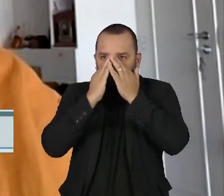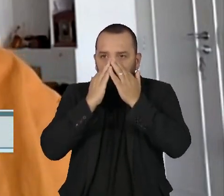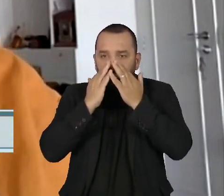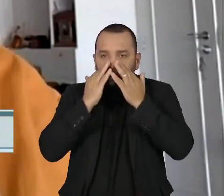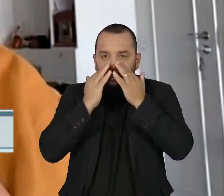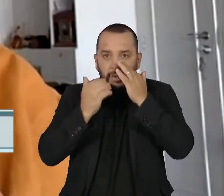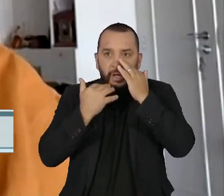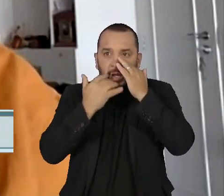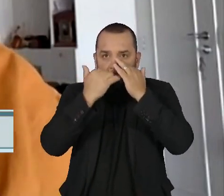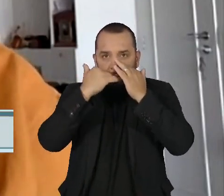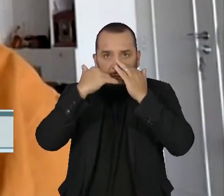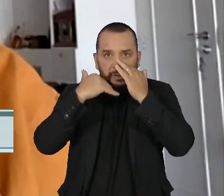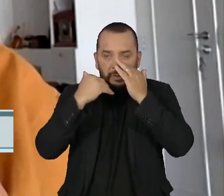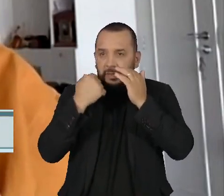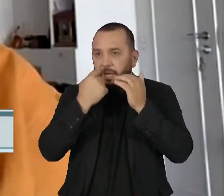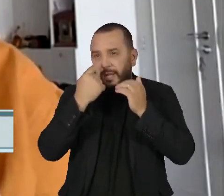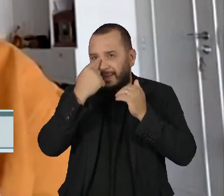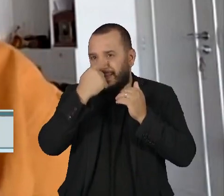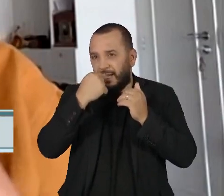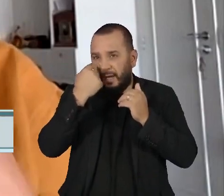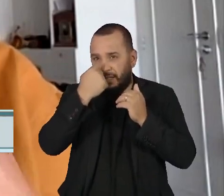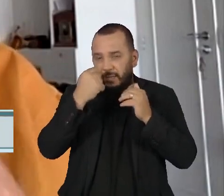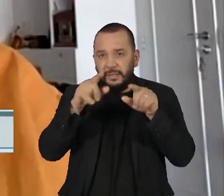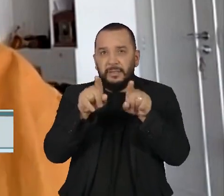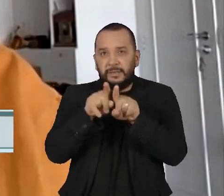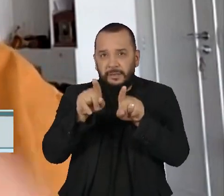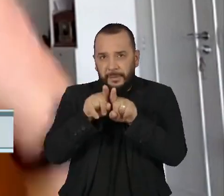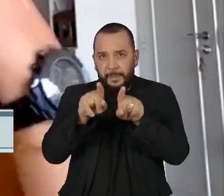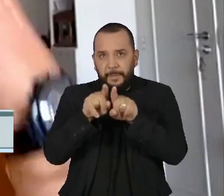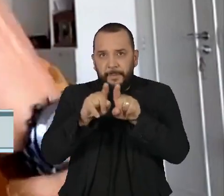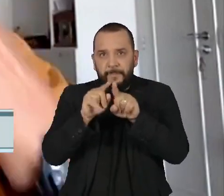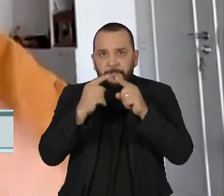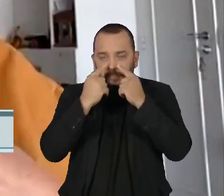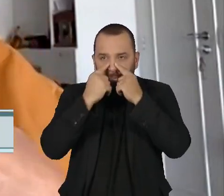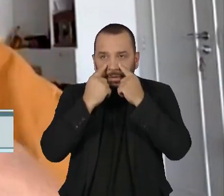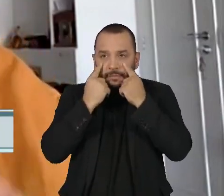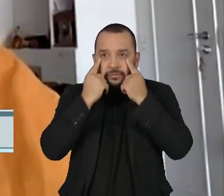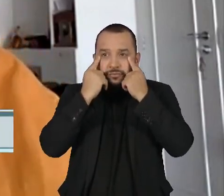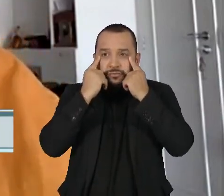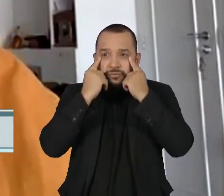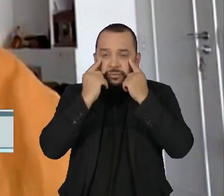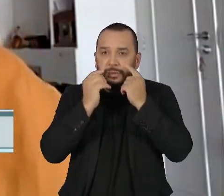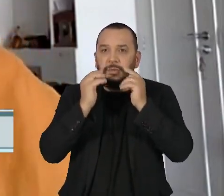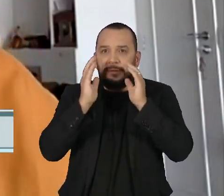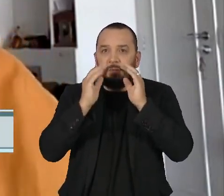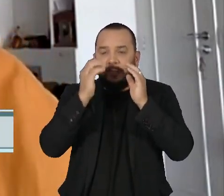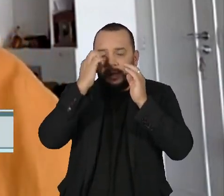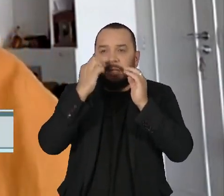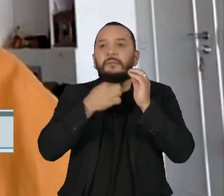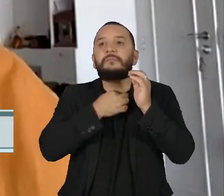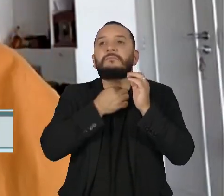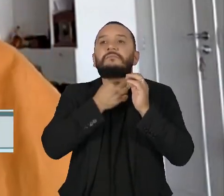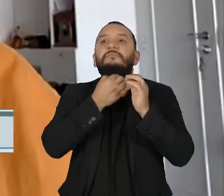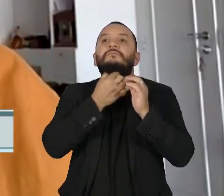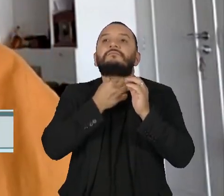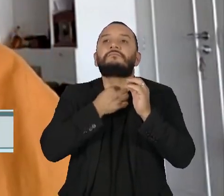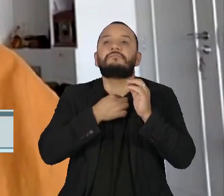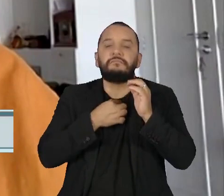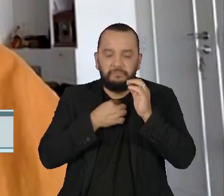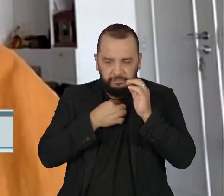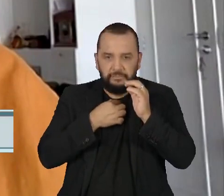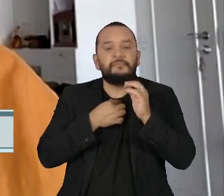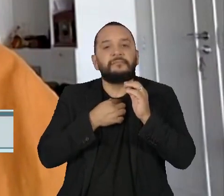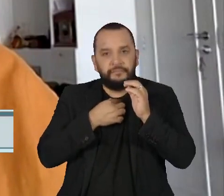nossa cobertura respiratória, desde o nariz, os seios da face, a traqueia, até os bronquíolos.